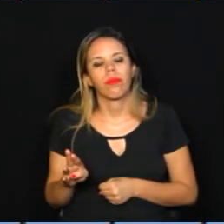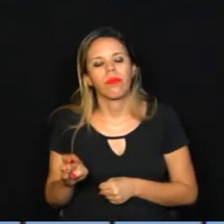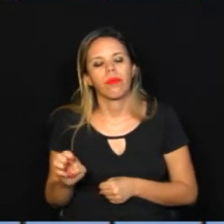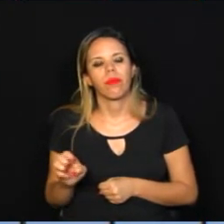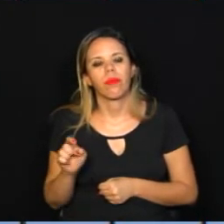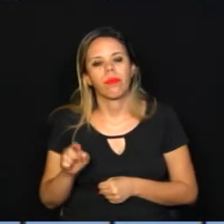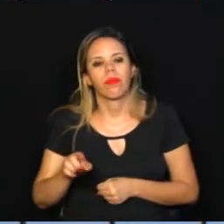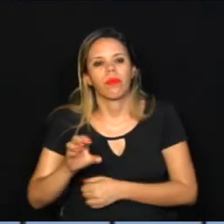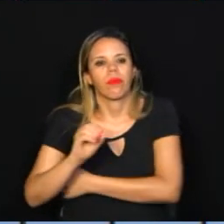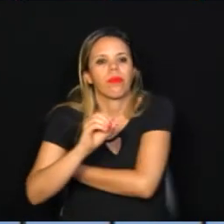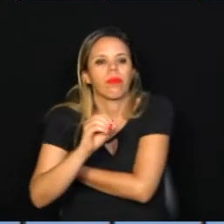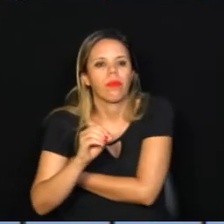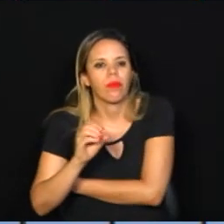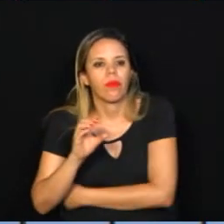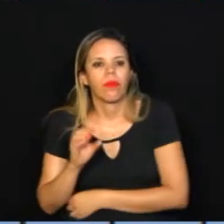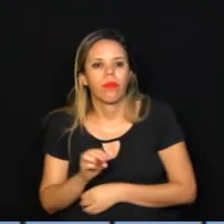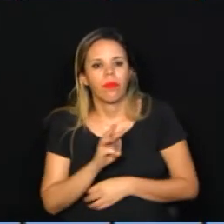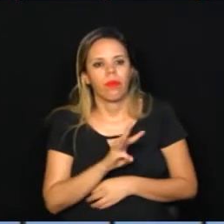sebraspe.org.br. Eu vou soletrar